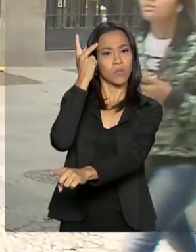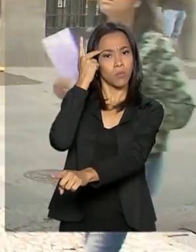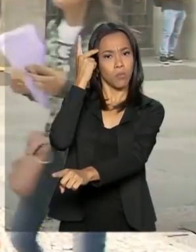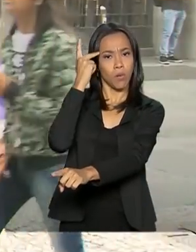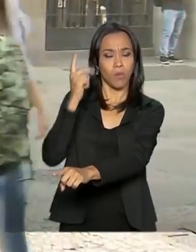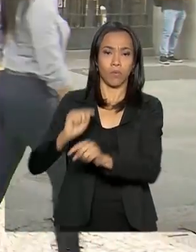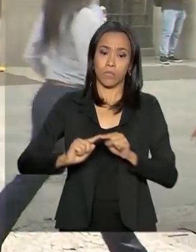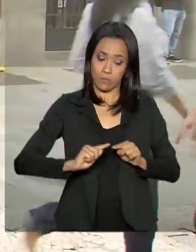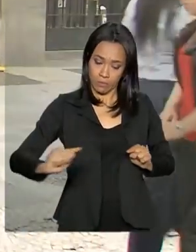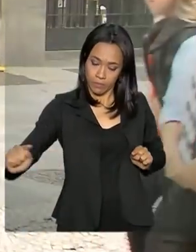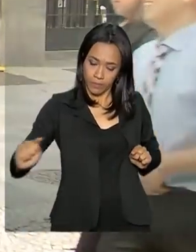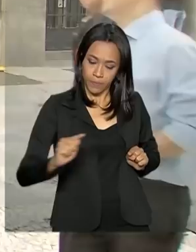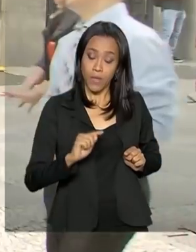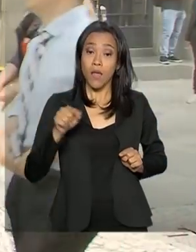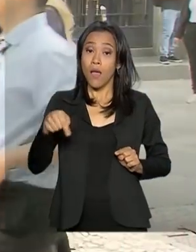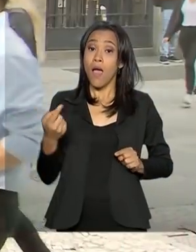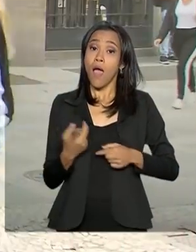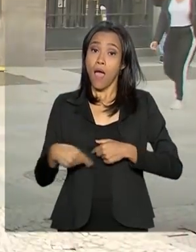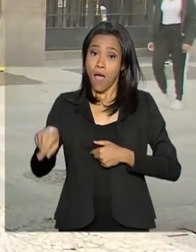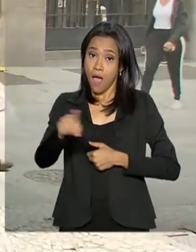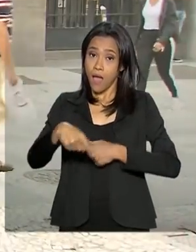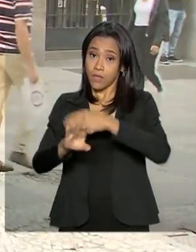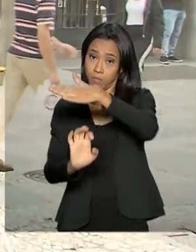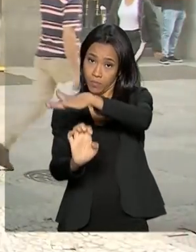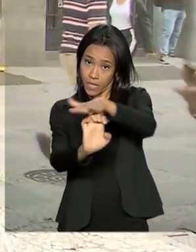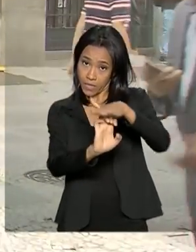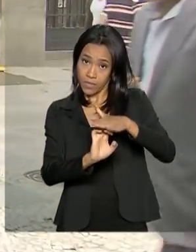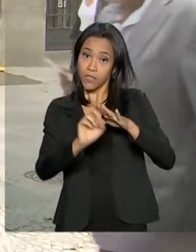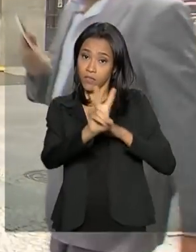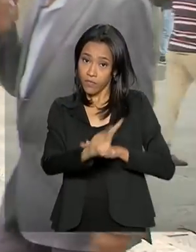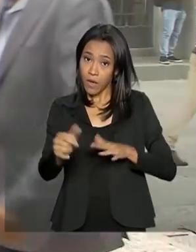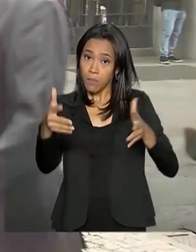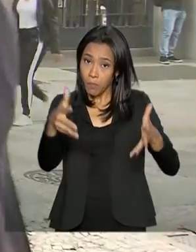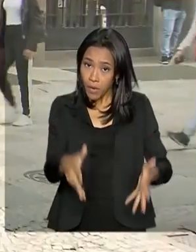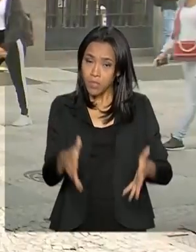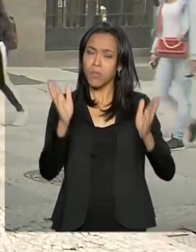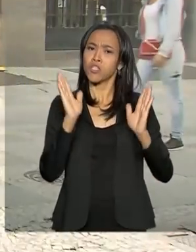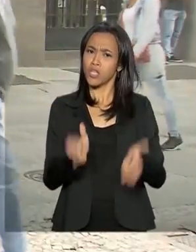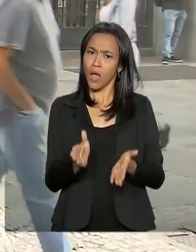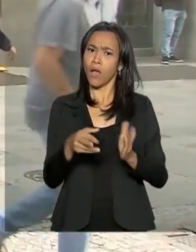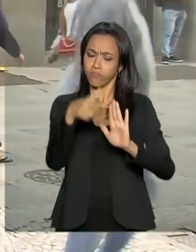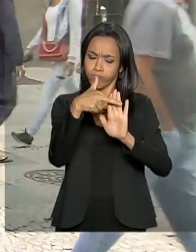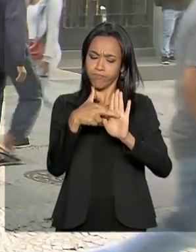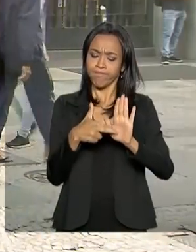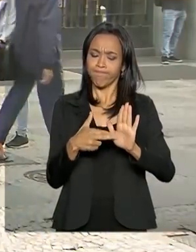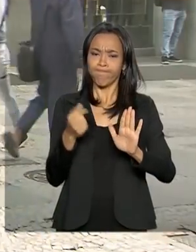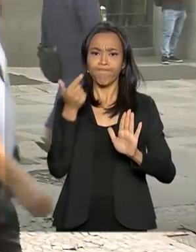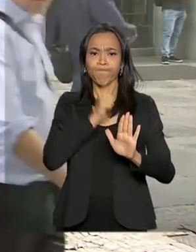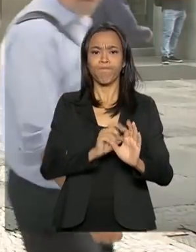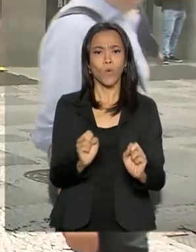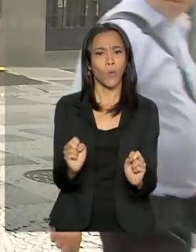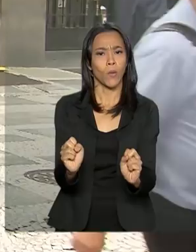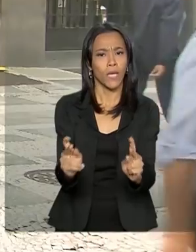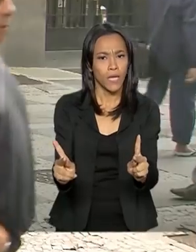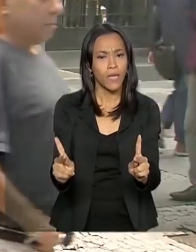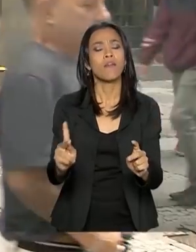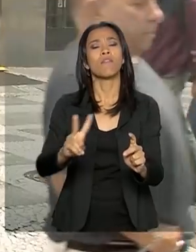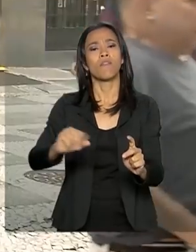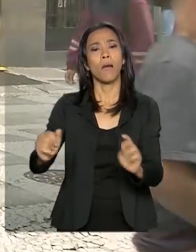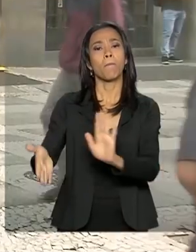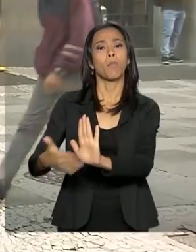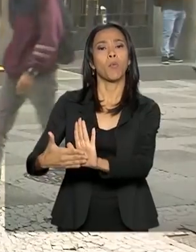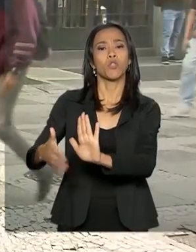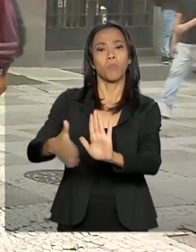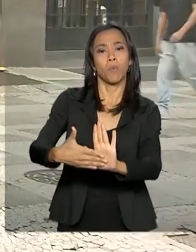As empresas que vão participar deste certame já se habilitaram para este leilão, vão fazer as suas propostas em